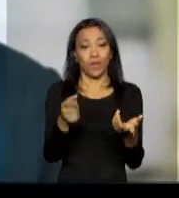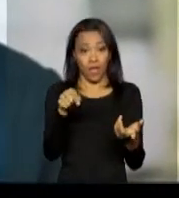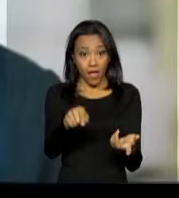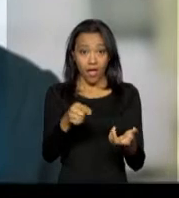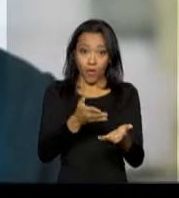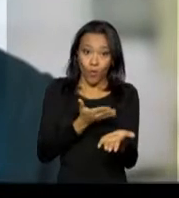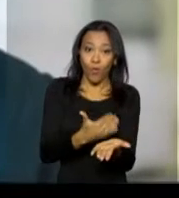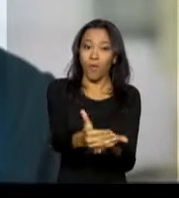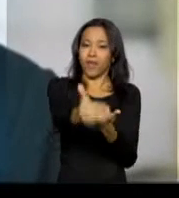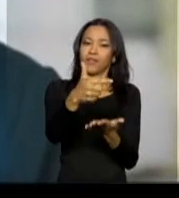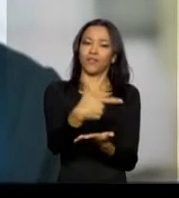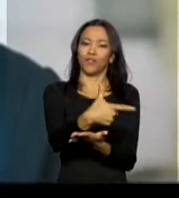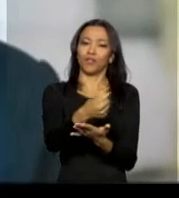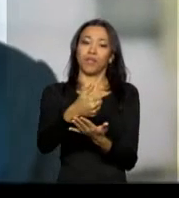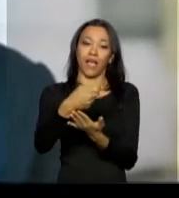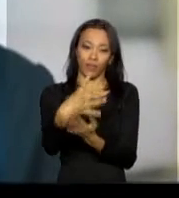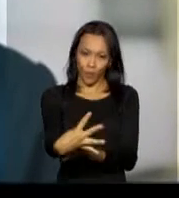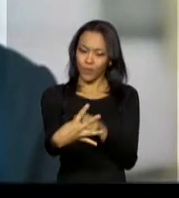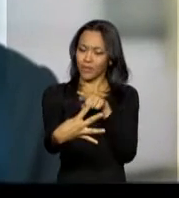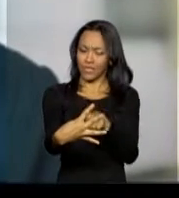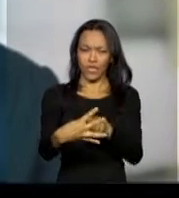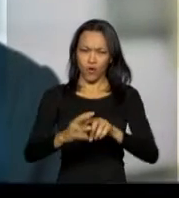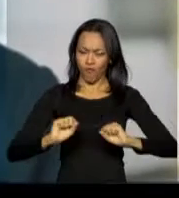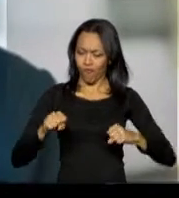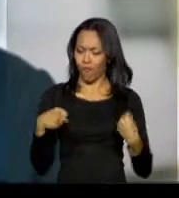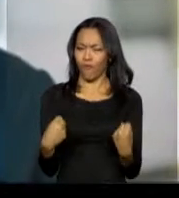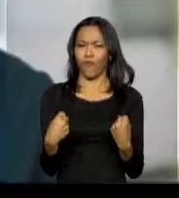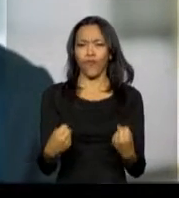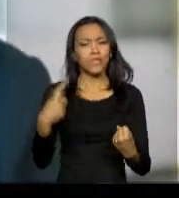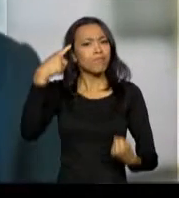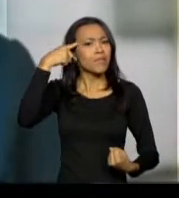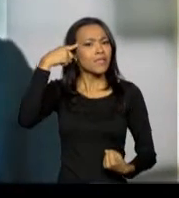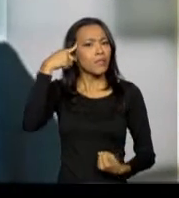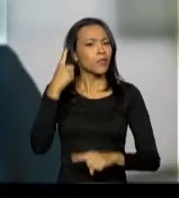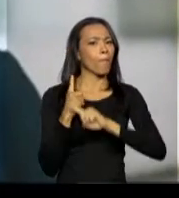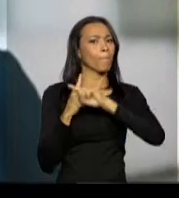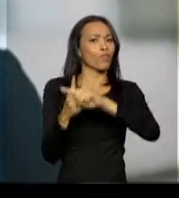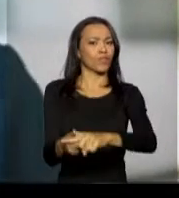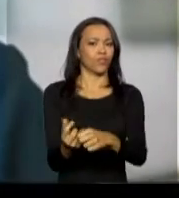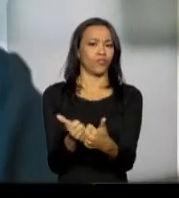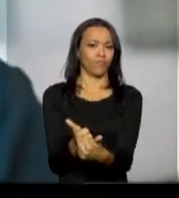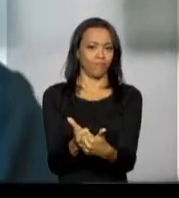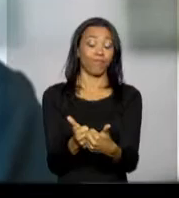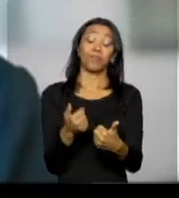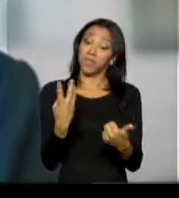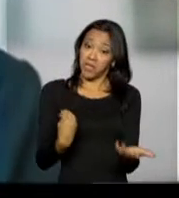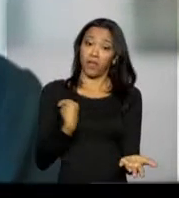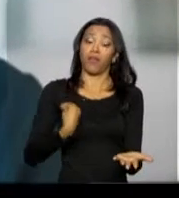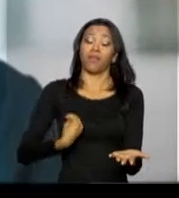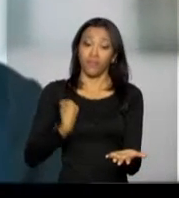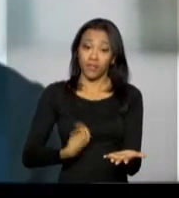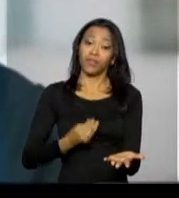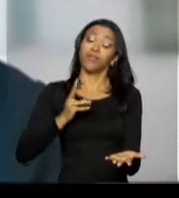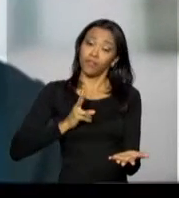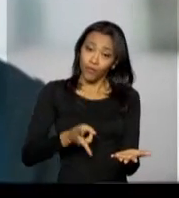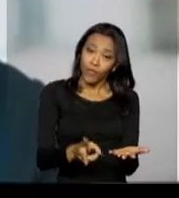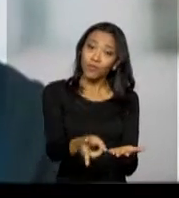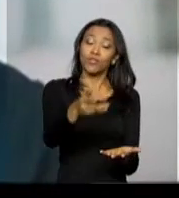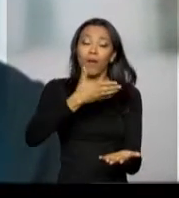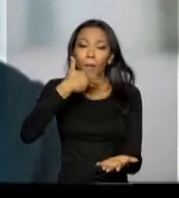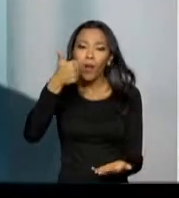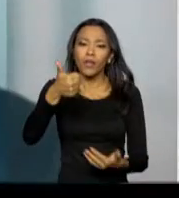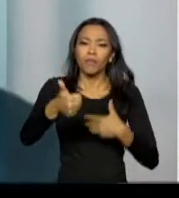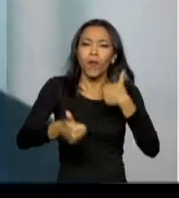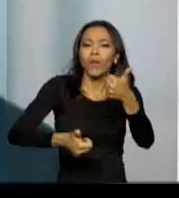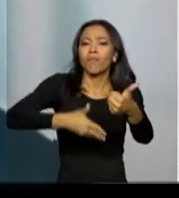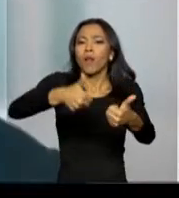em 2014 com toda a energia e otimismo e com a certeza de que a vida vai continuar